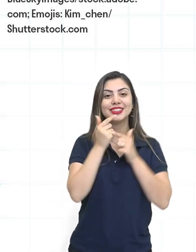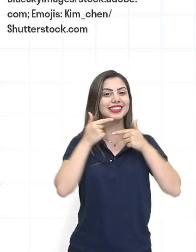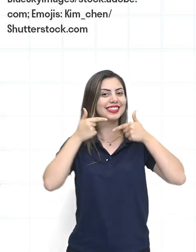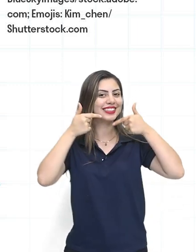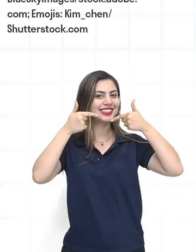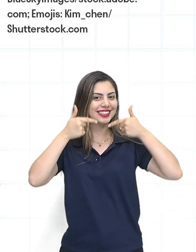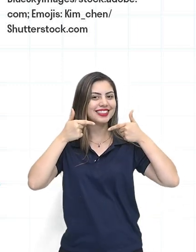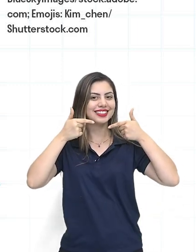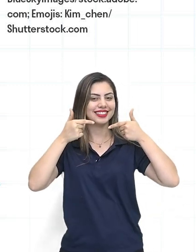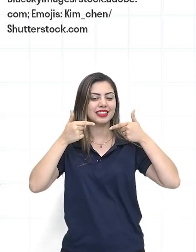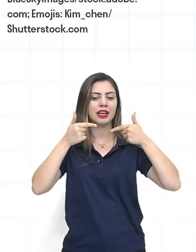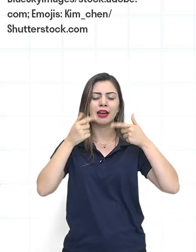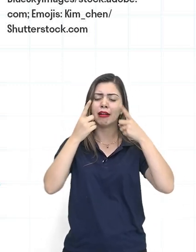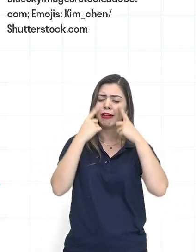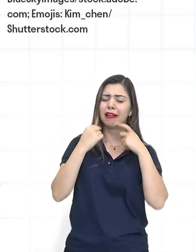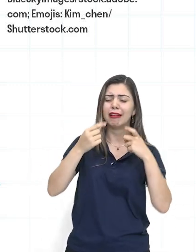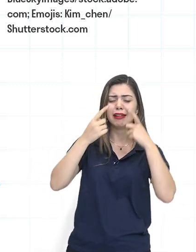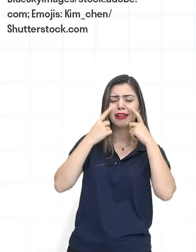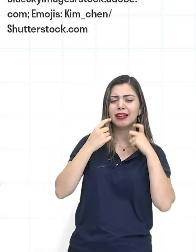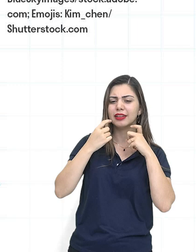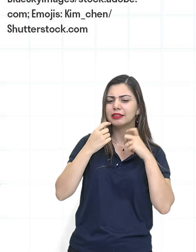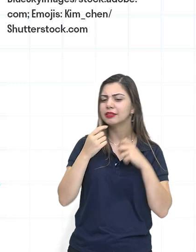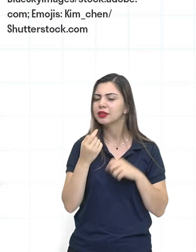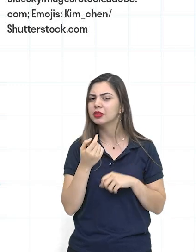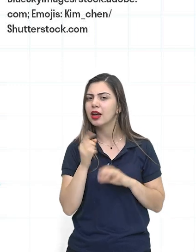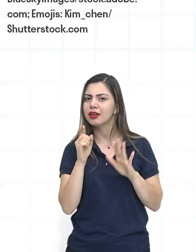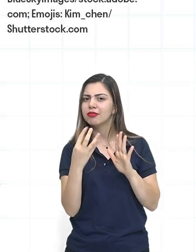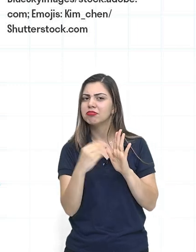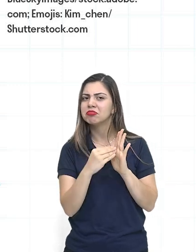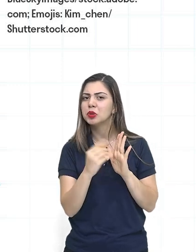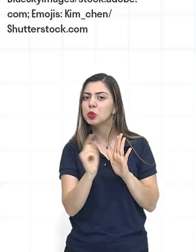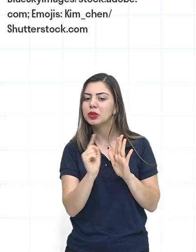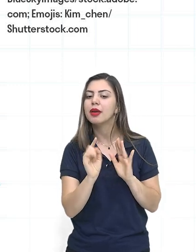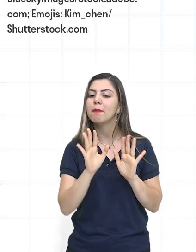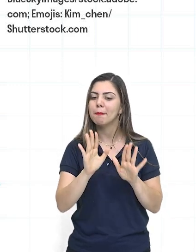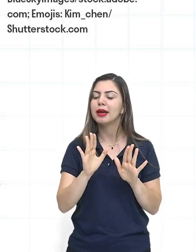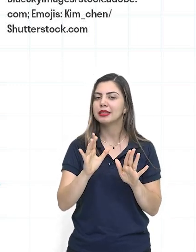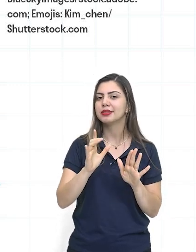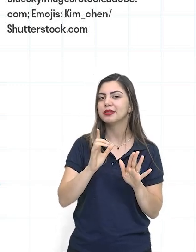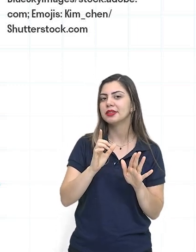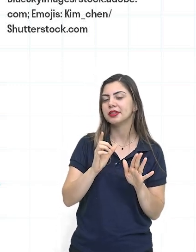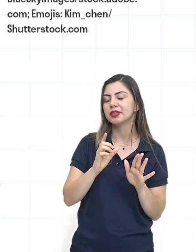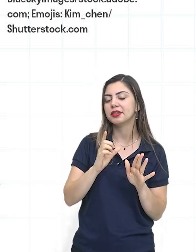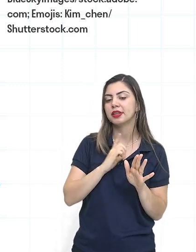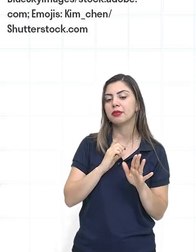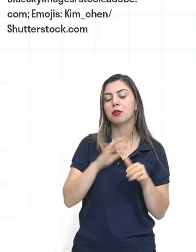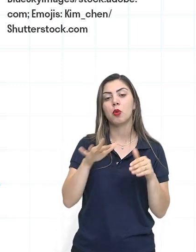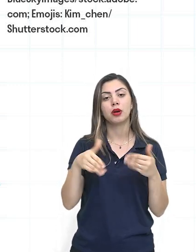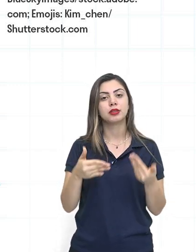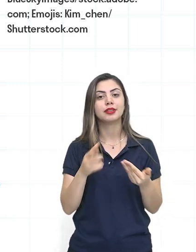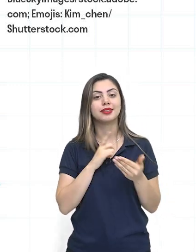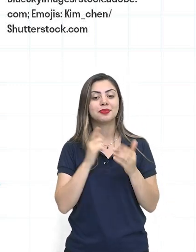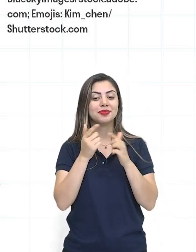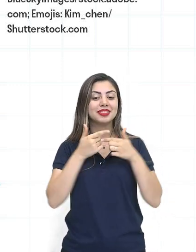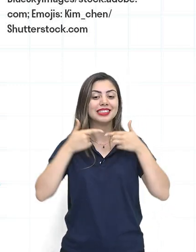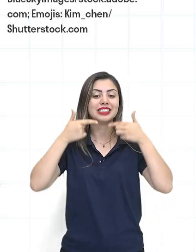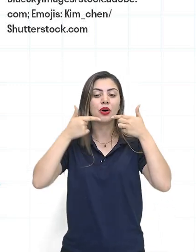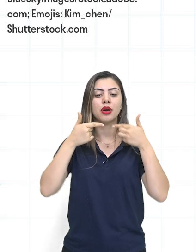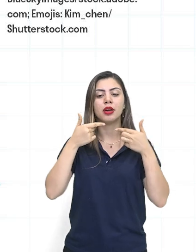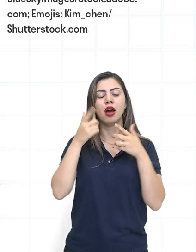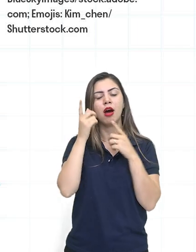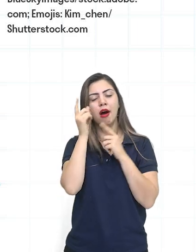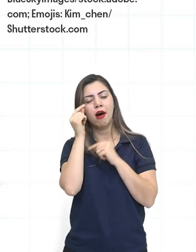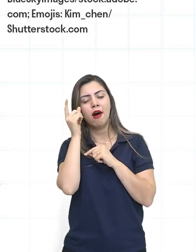sorrir, de chorar. Acho que não tem nenhum de chorar aí, né? Não tem nenhum de chorar. Mas eu tenho de sorrir, o que está com sono, que está